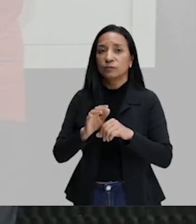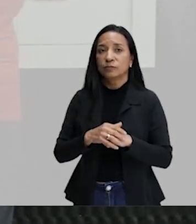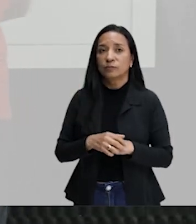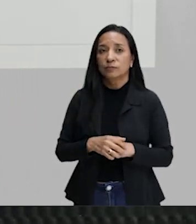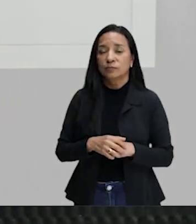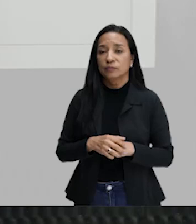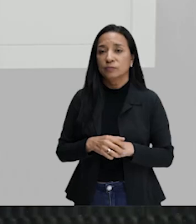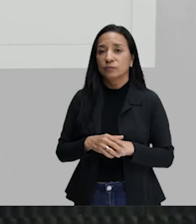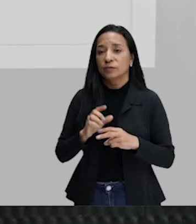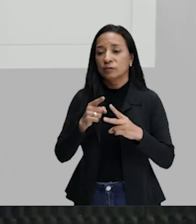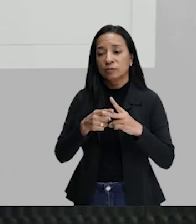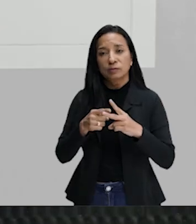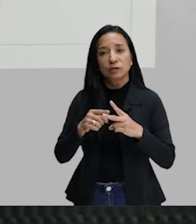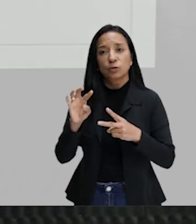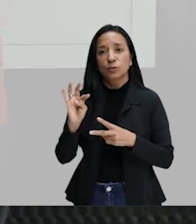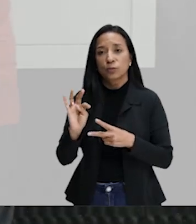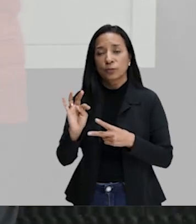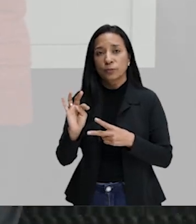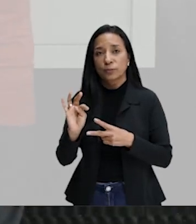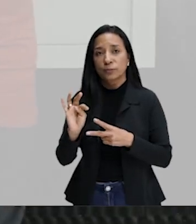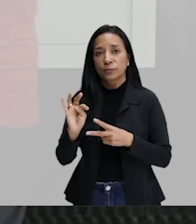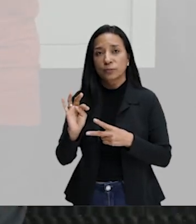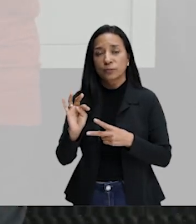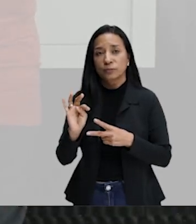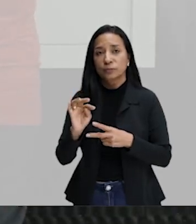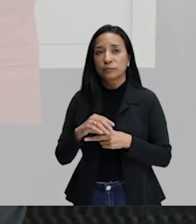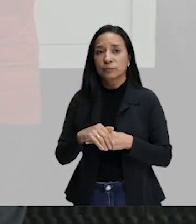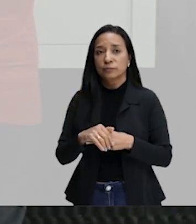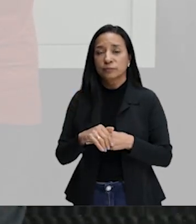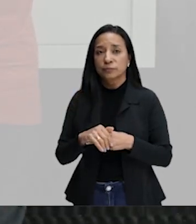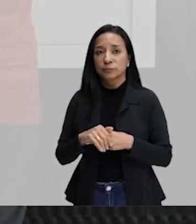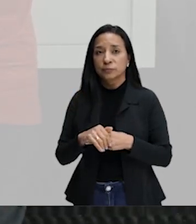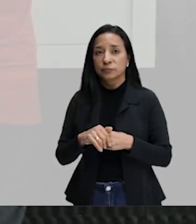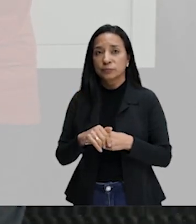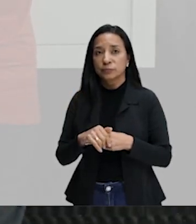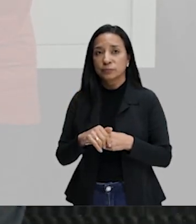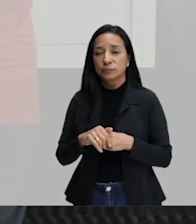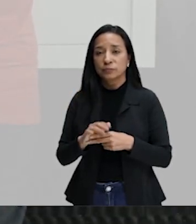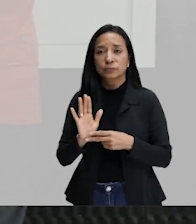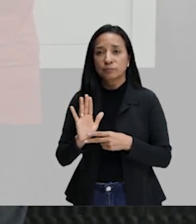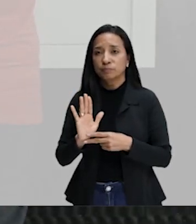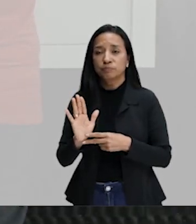Seno de 0 graus, não é θ, né?